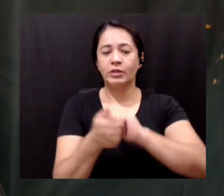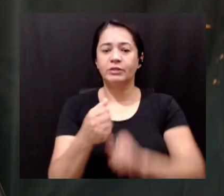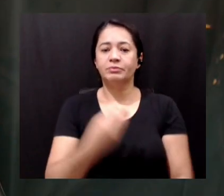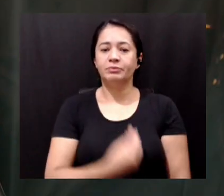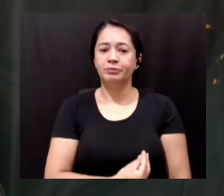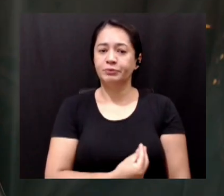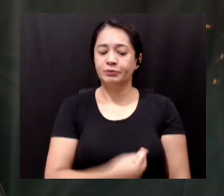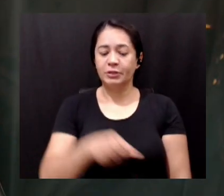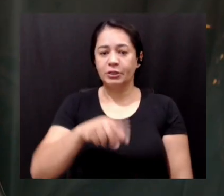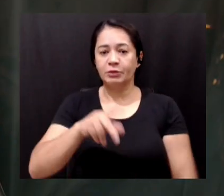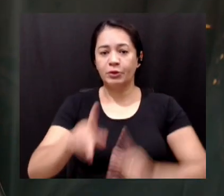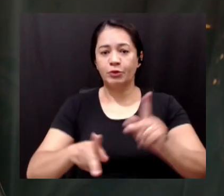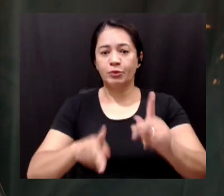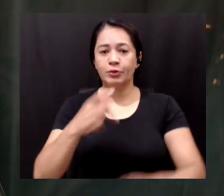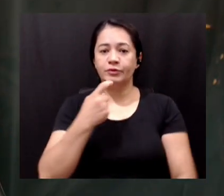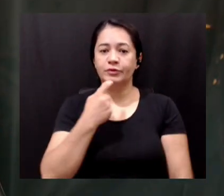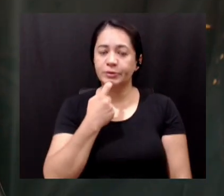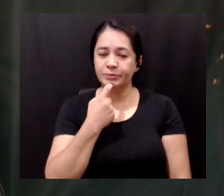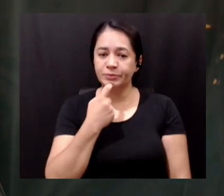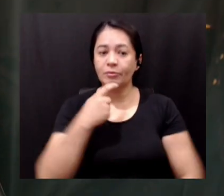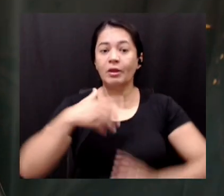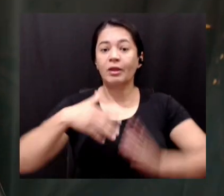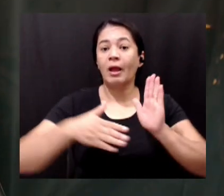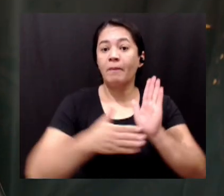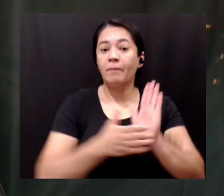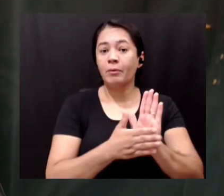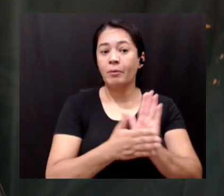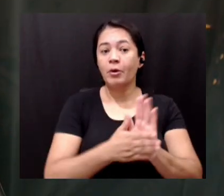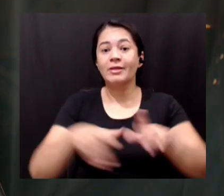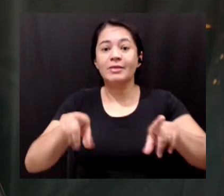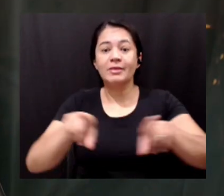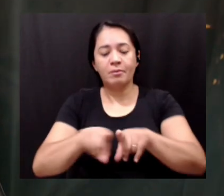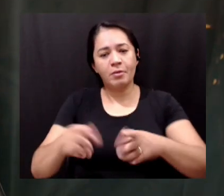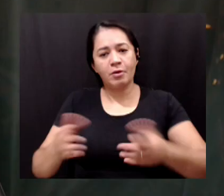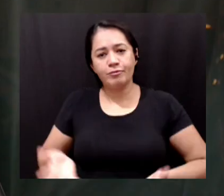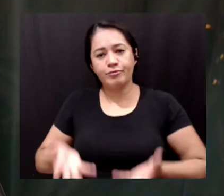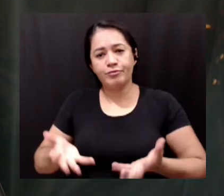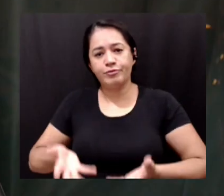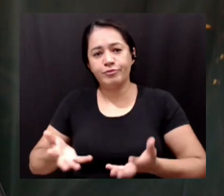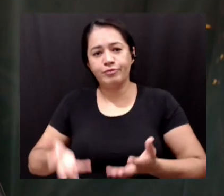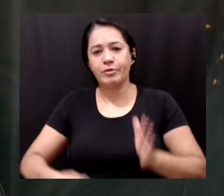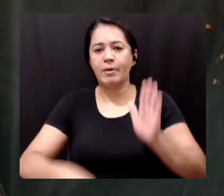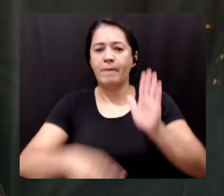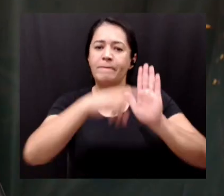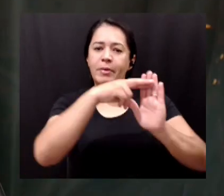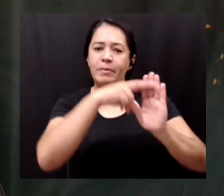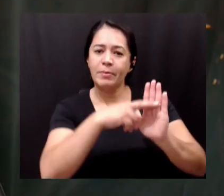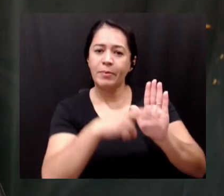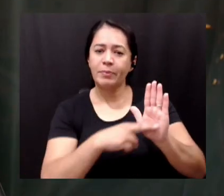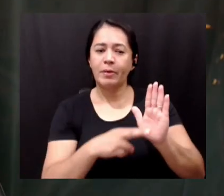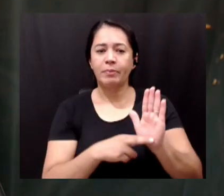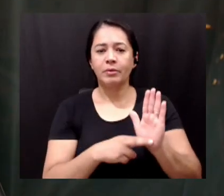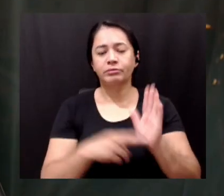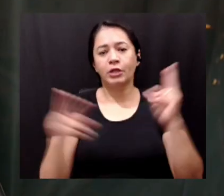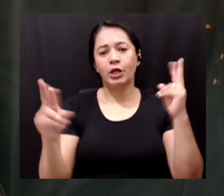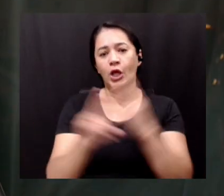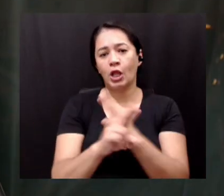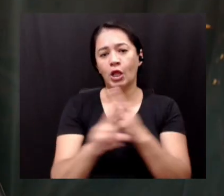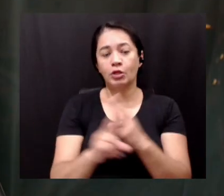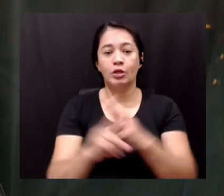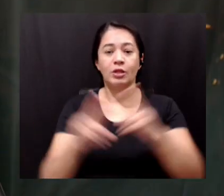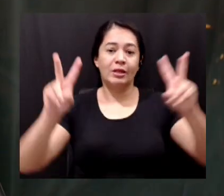também pretende fomentar a atualização das medidas regulatórias relacionadas ao tema, adaptando-as